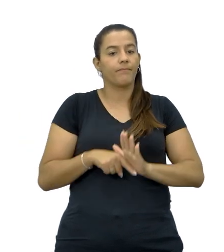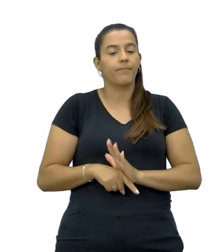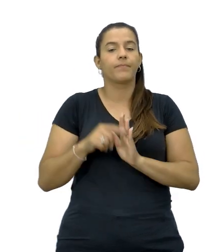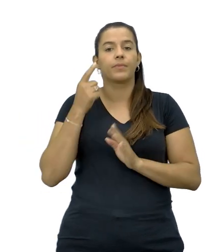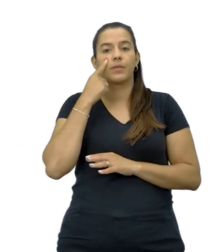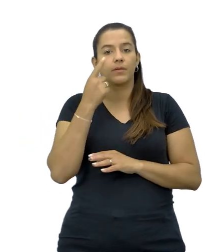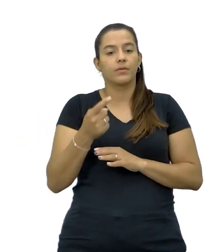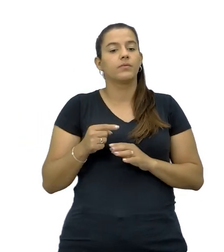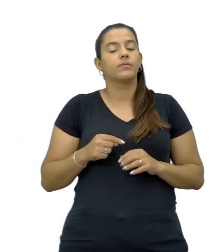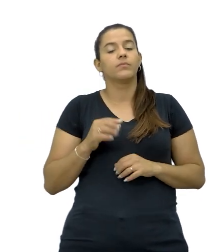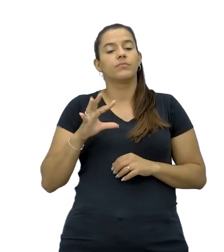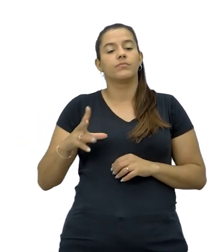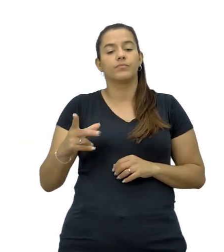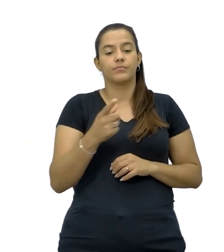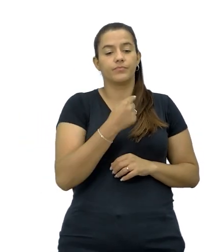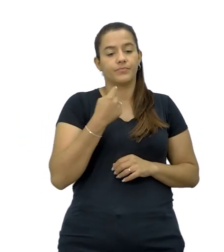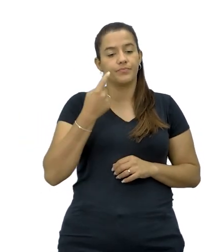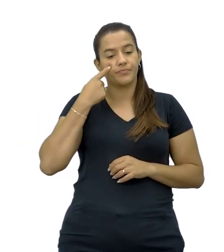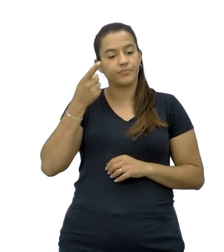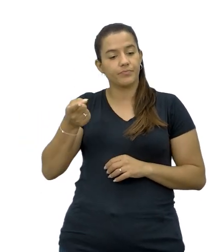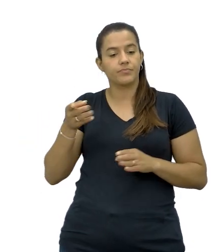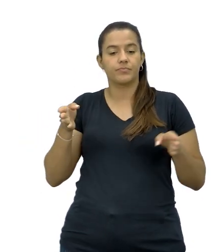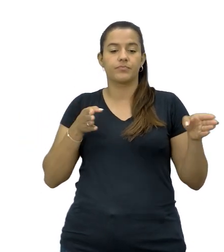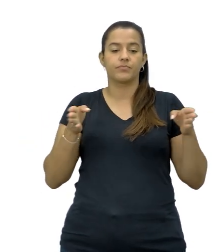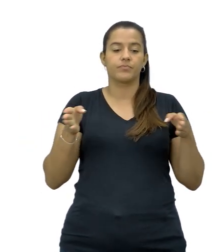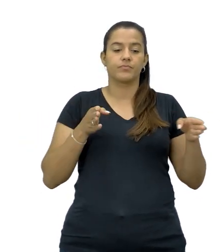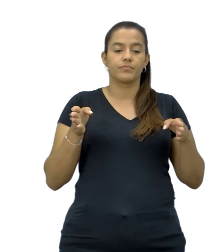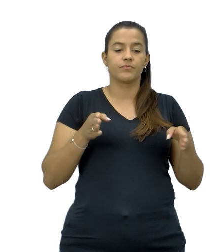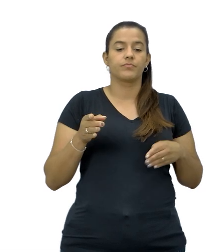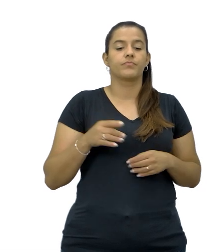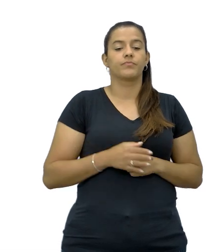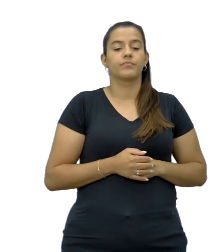aqui, olhando para esse momento, vocês,